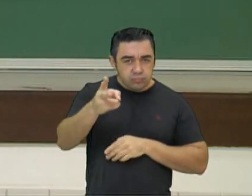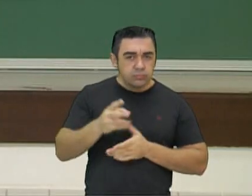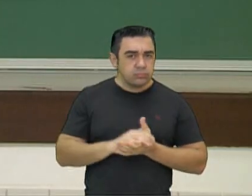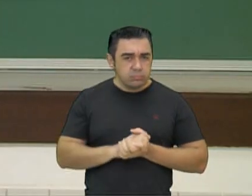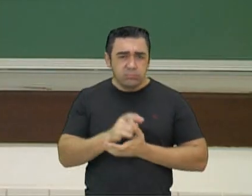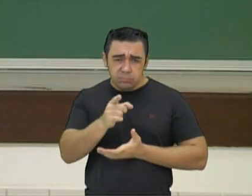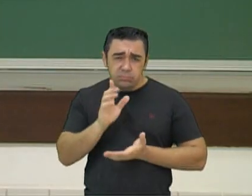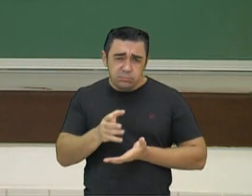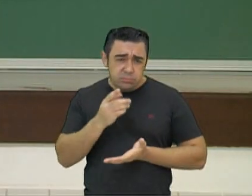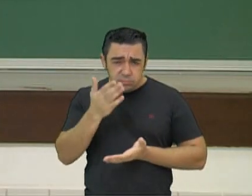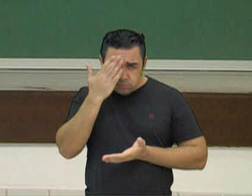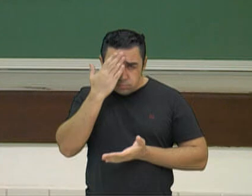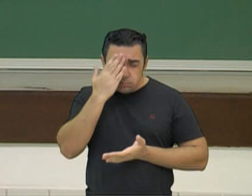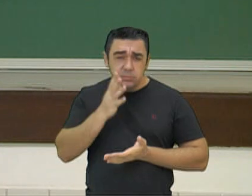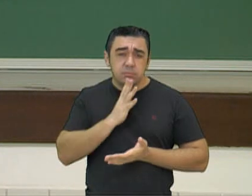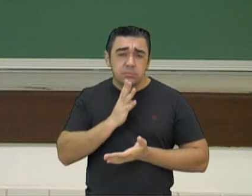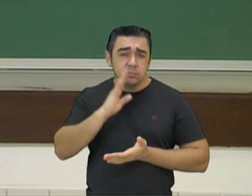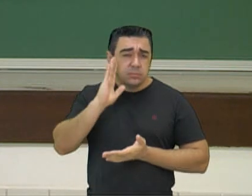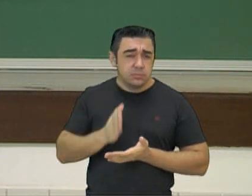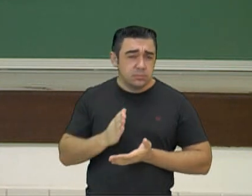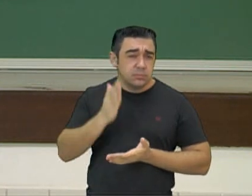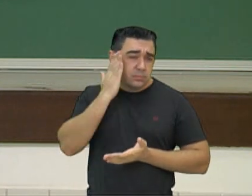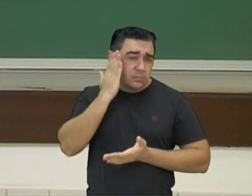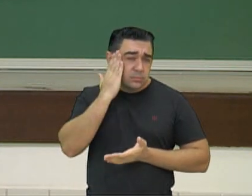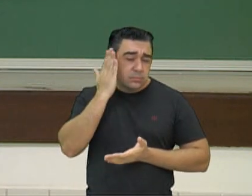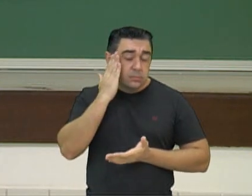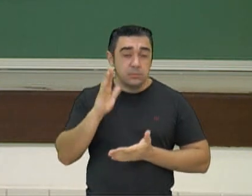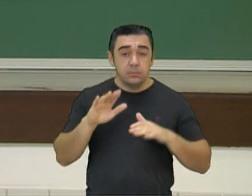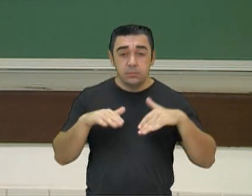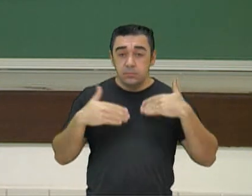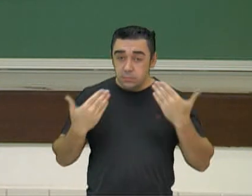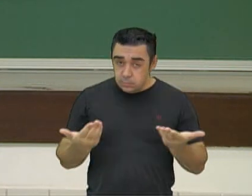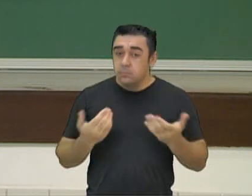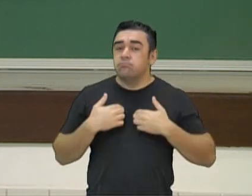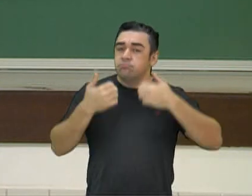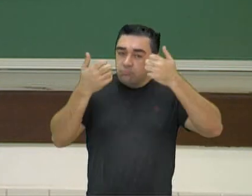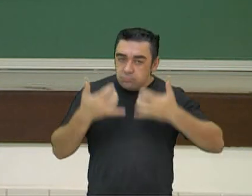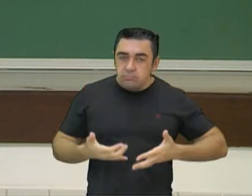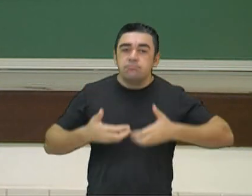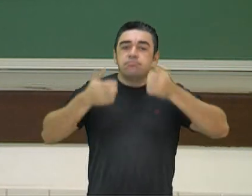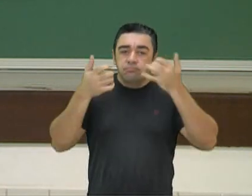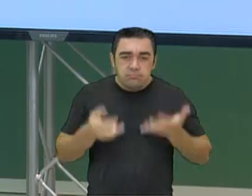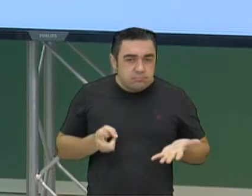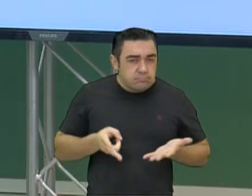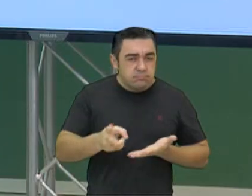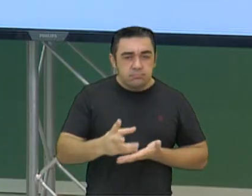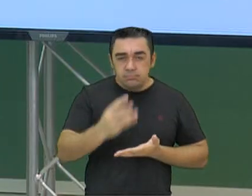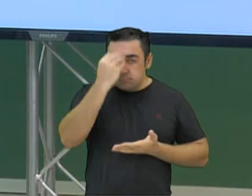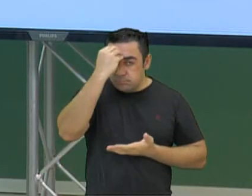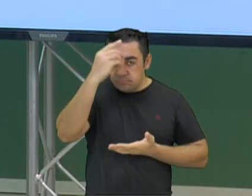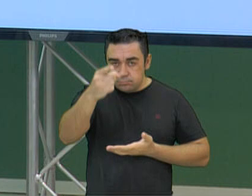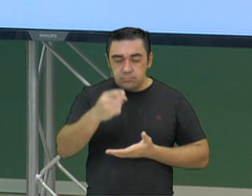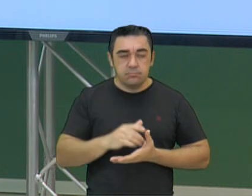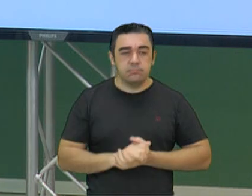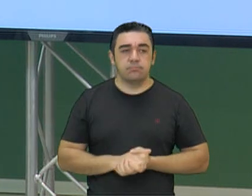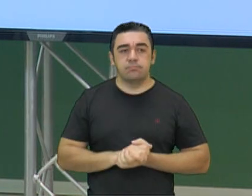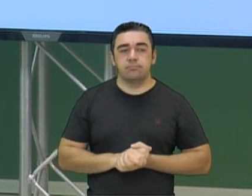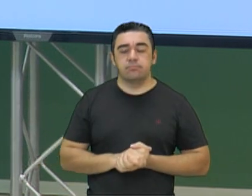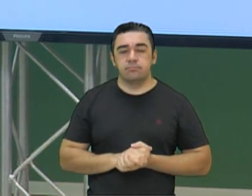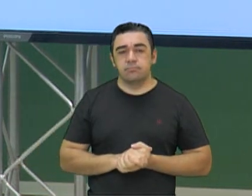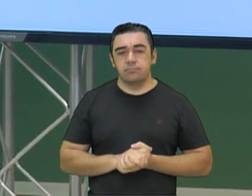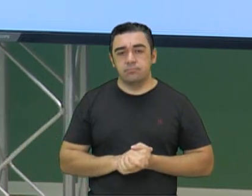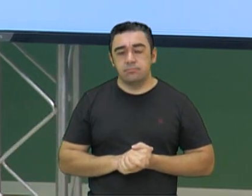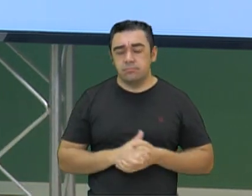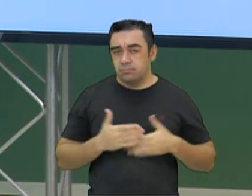de ouvir falar isso aqui, né? Eu sei disso. Mas eu vou falar 1000 vezes até vocês aprenderem esse treco. Gente, vamos